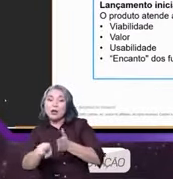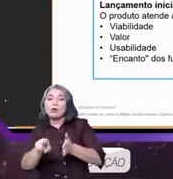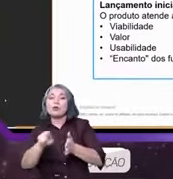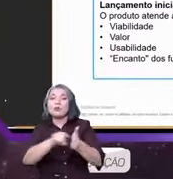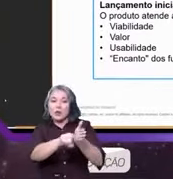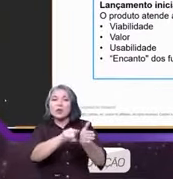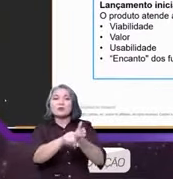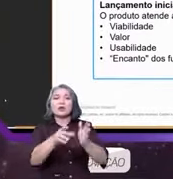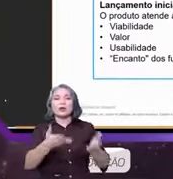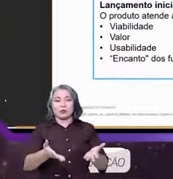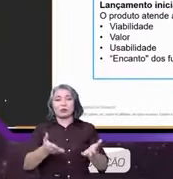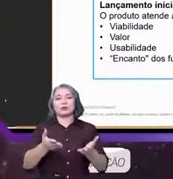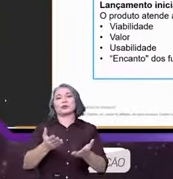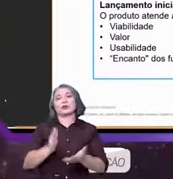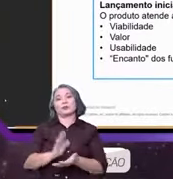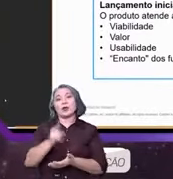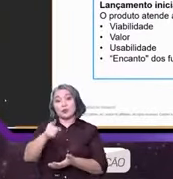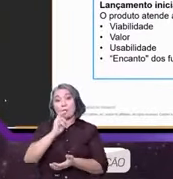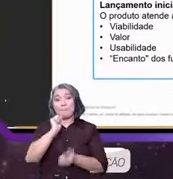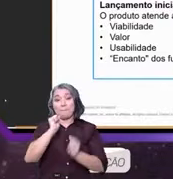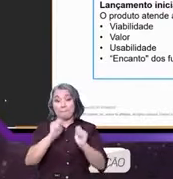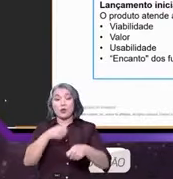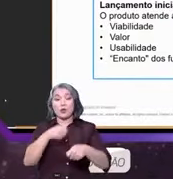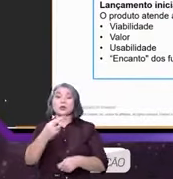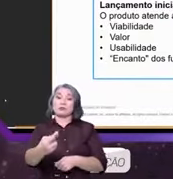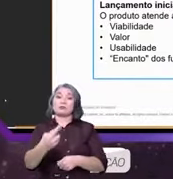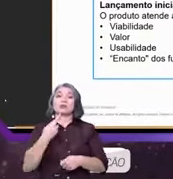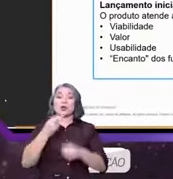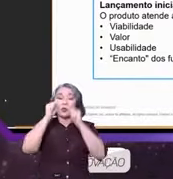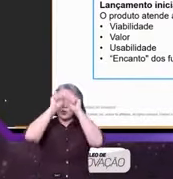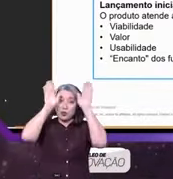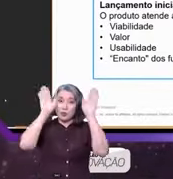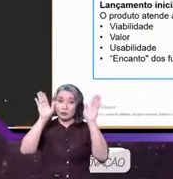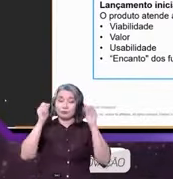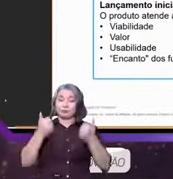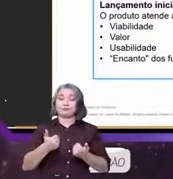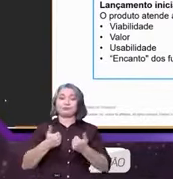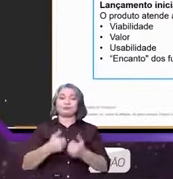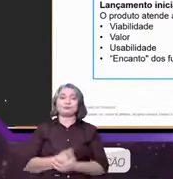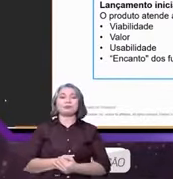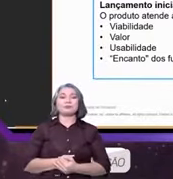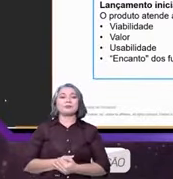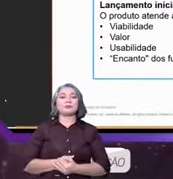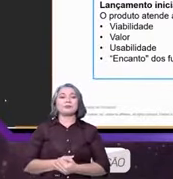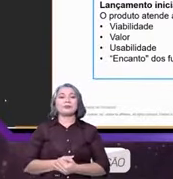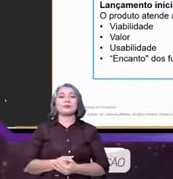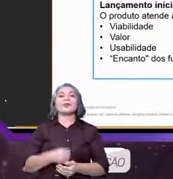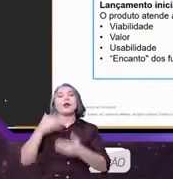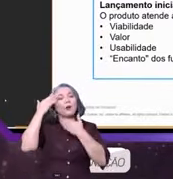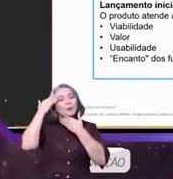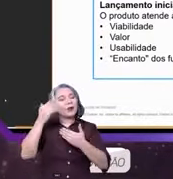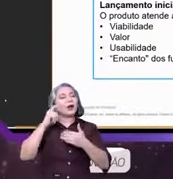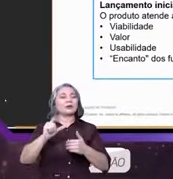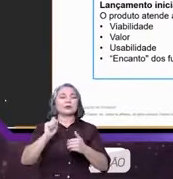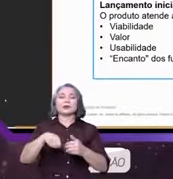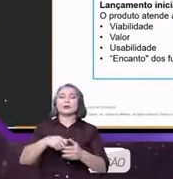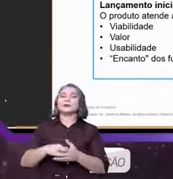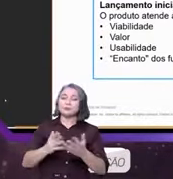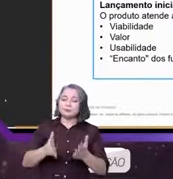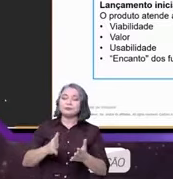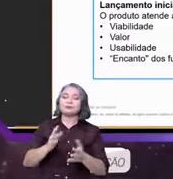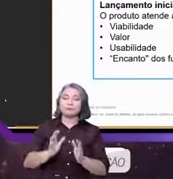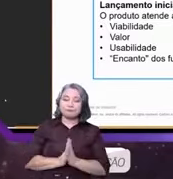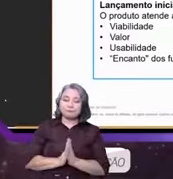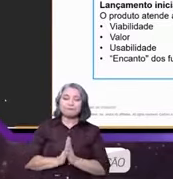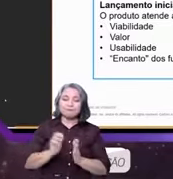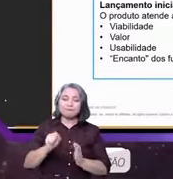indagações e considerações para que o senhor possa, por favor, nos esclarecer. Claro. Obrigado pela oportunidade.